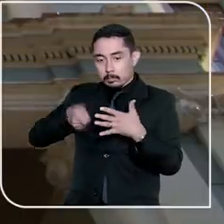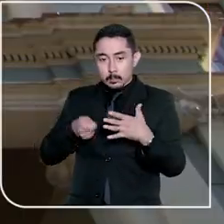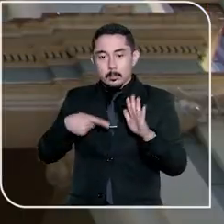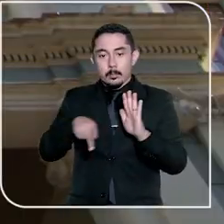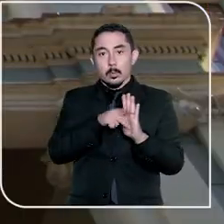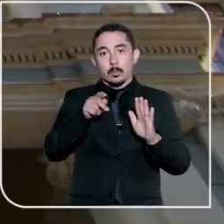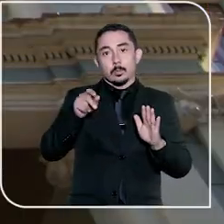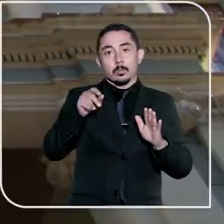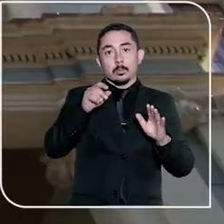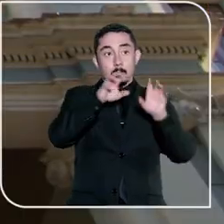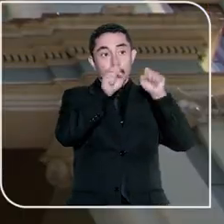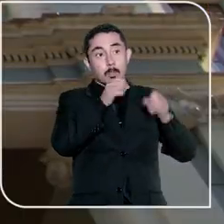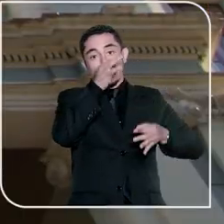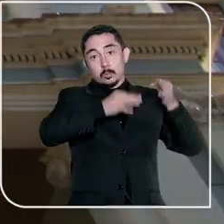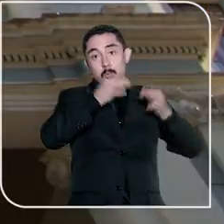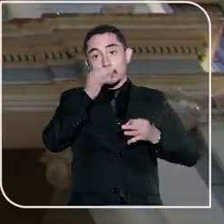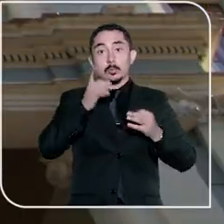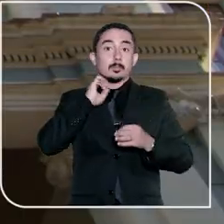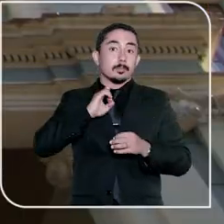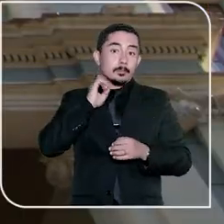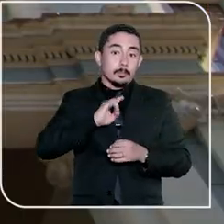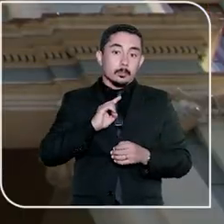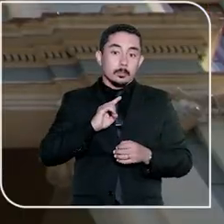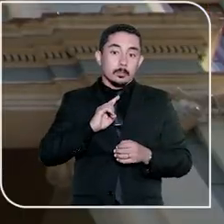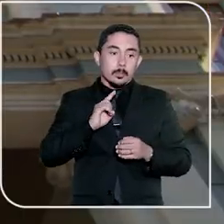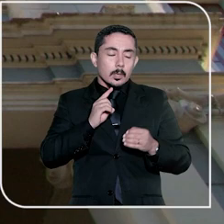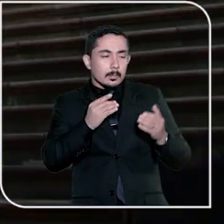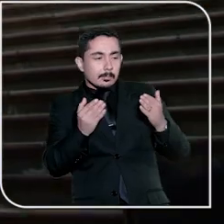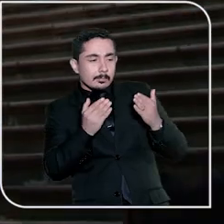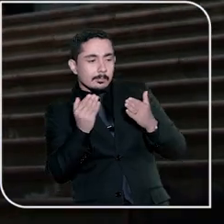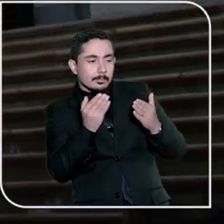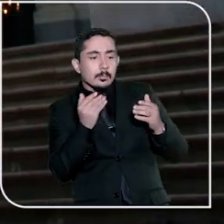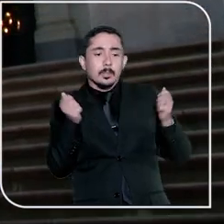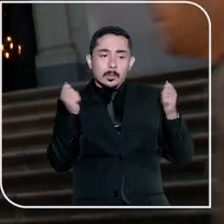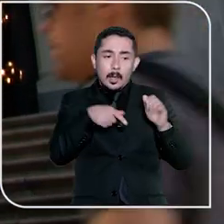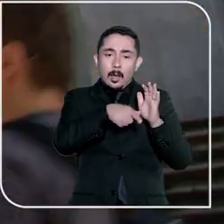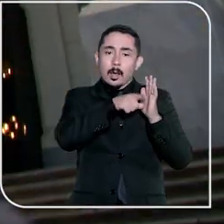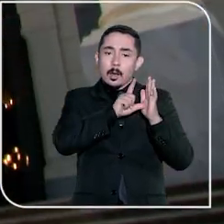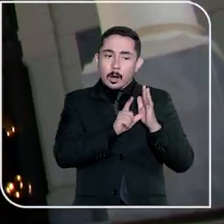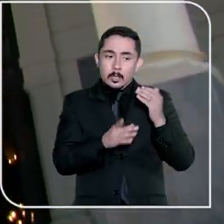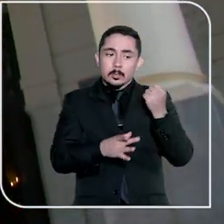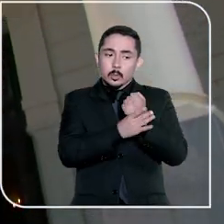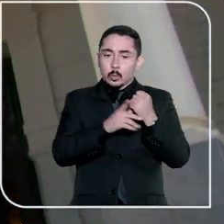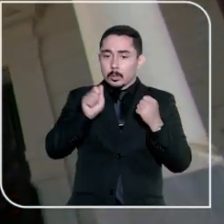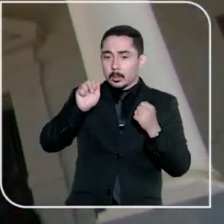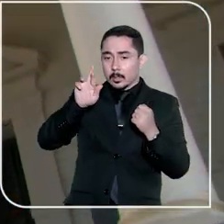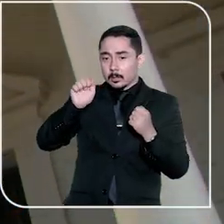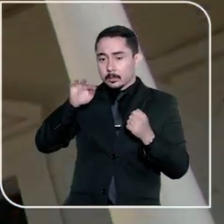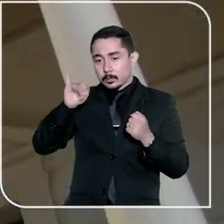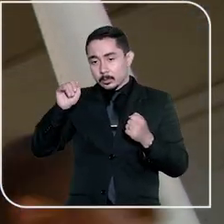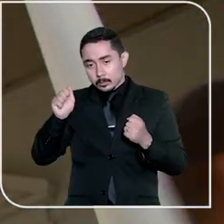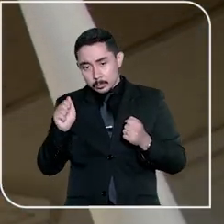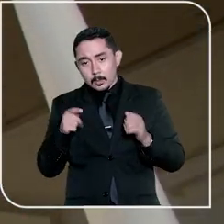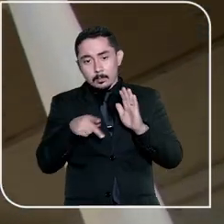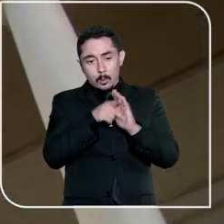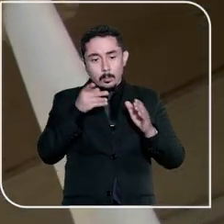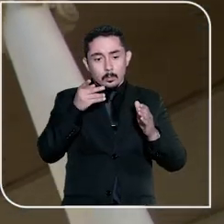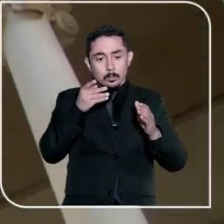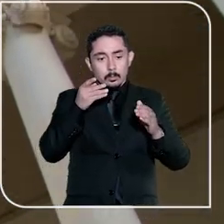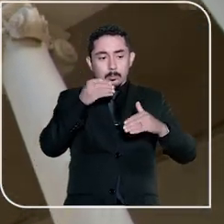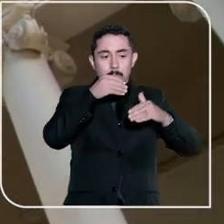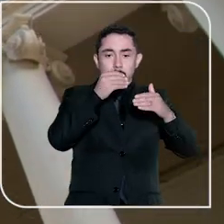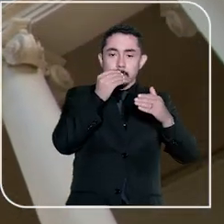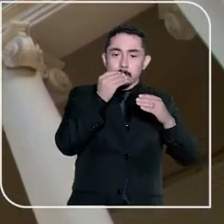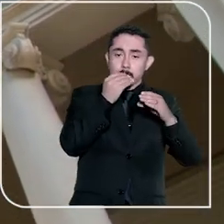do Tribunal de Justiça de Minas Gerais que considerou possível liquidar de forma antecipada o seguro garantia com o